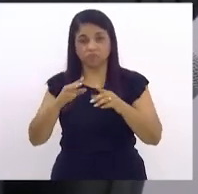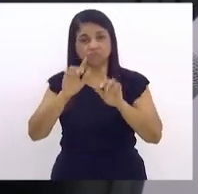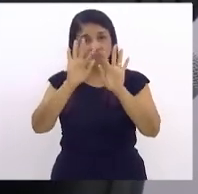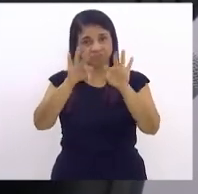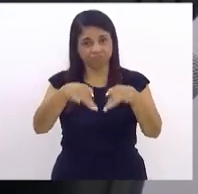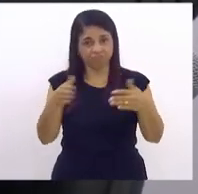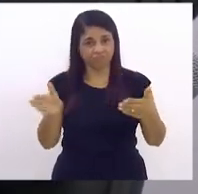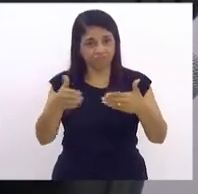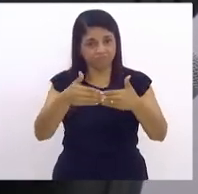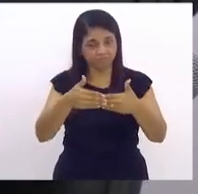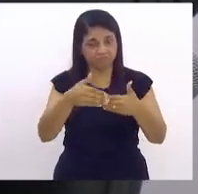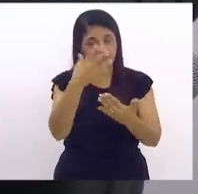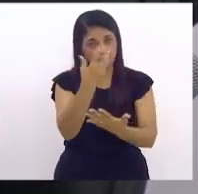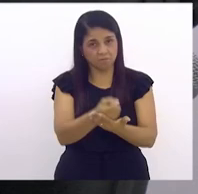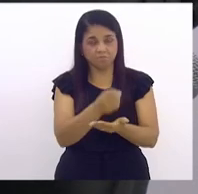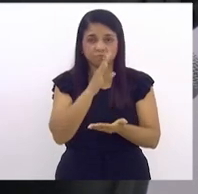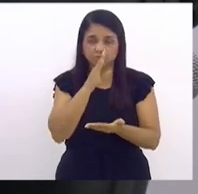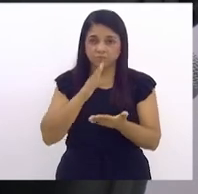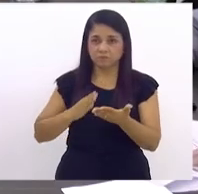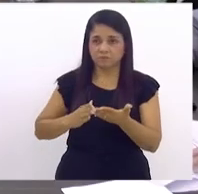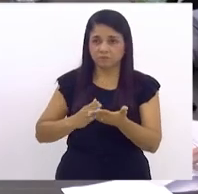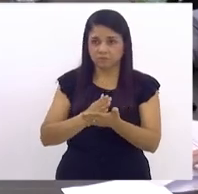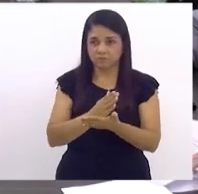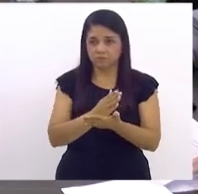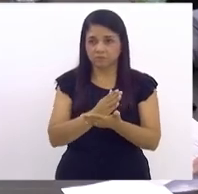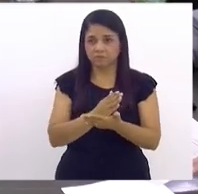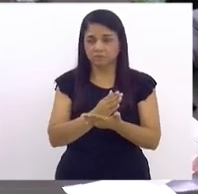quem queira discutir, senhores que aprovam...